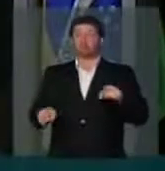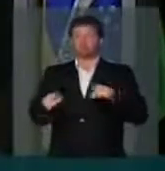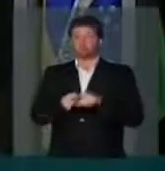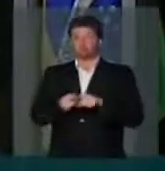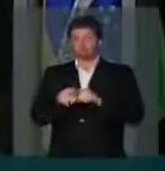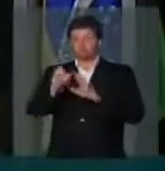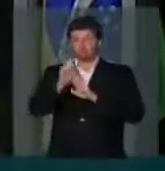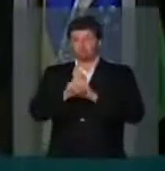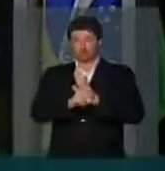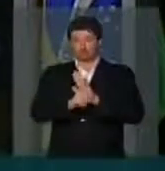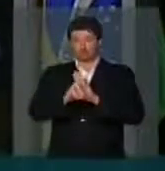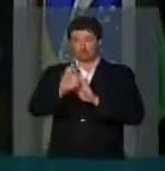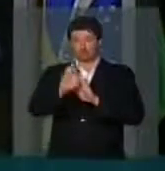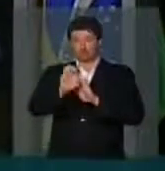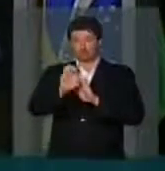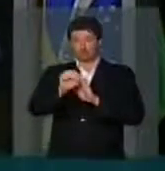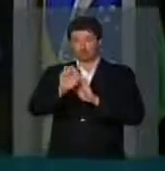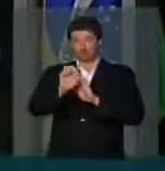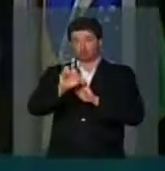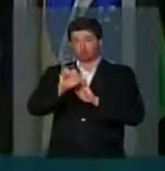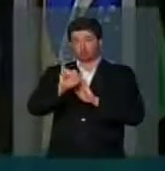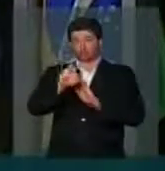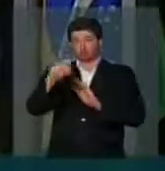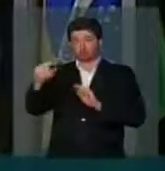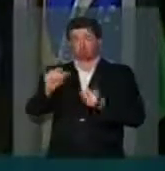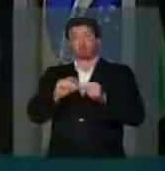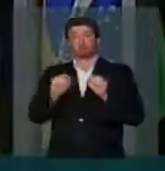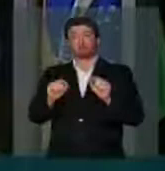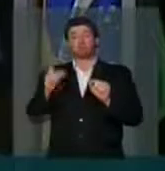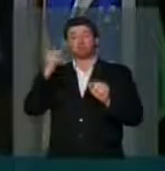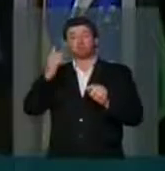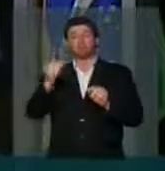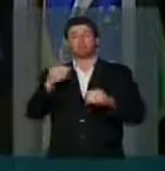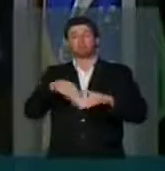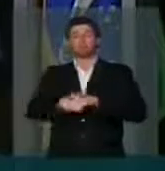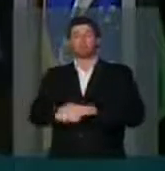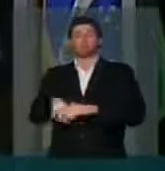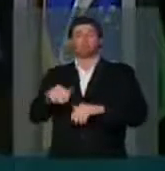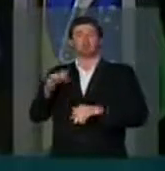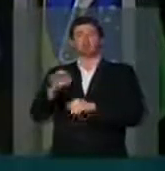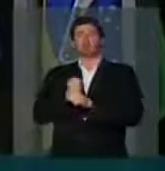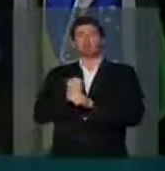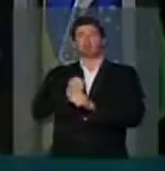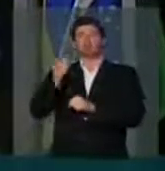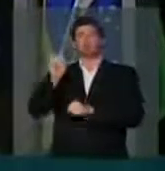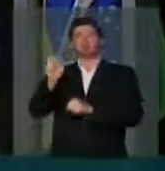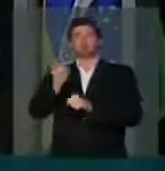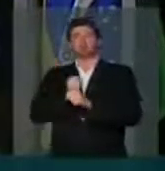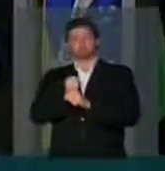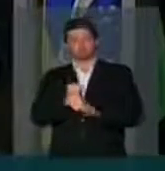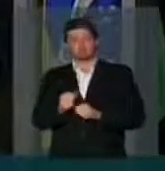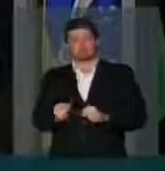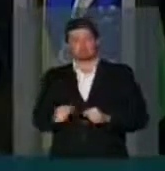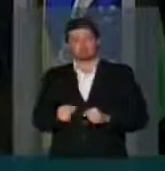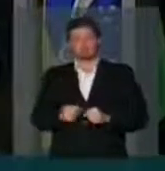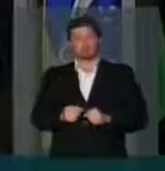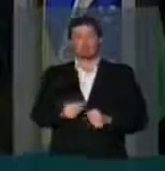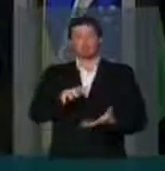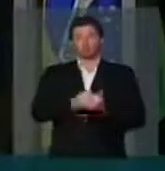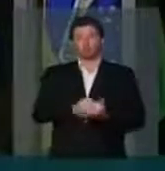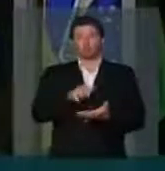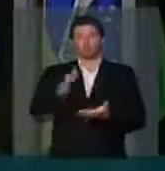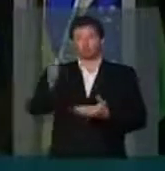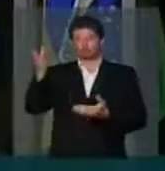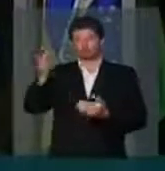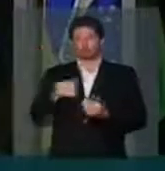um decreto de resolução, que é justamente para que as contas não fiquem engavetadas por 10 ou 12 anos, já protocolei na